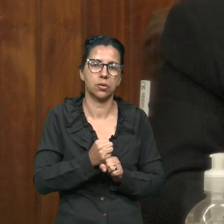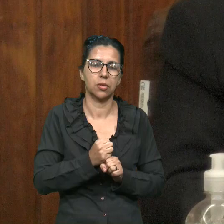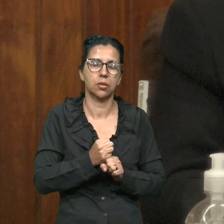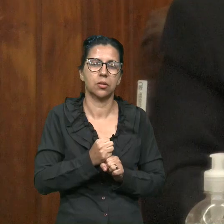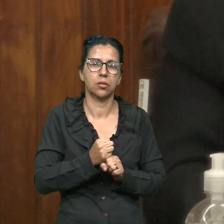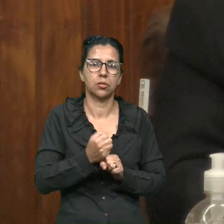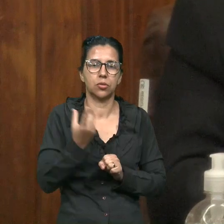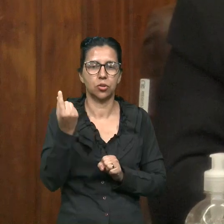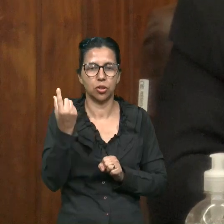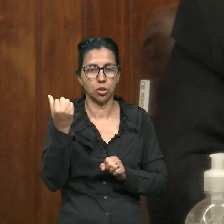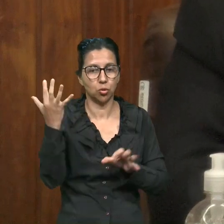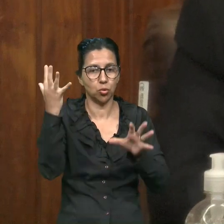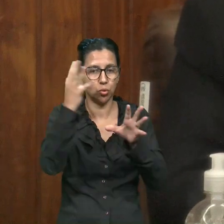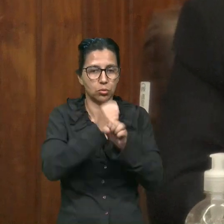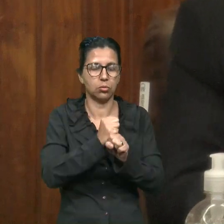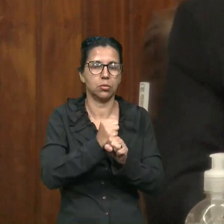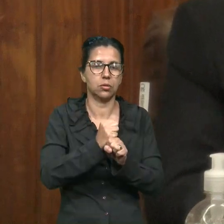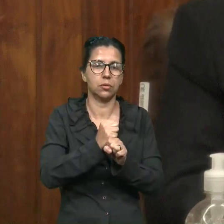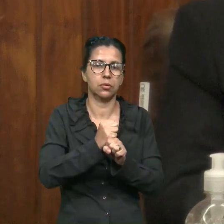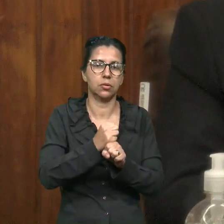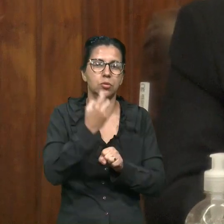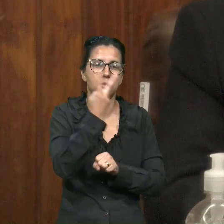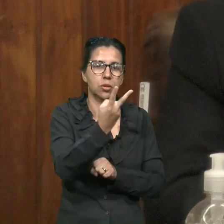R$ 22.933,65. Valor total até o momento